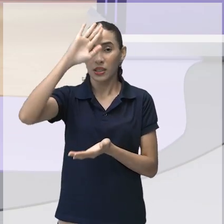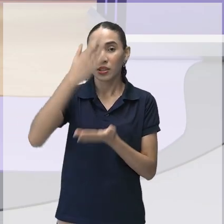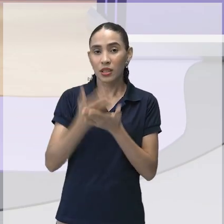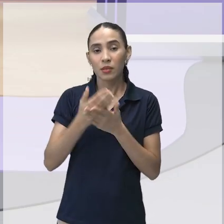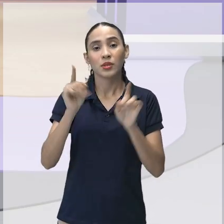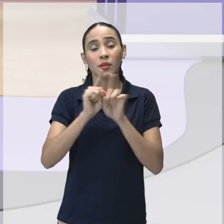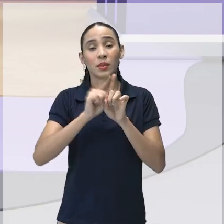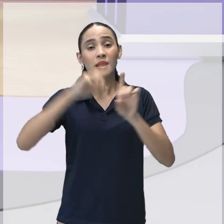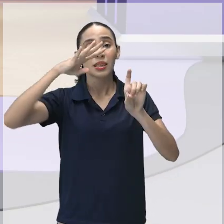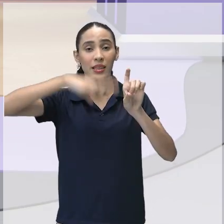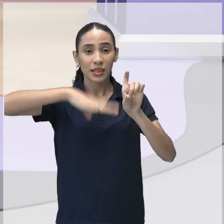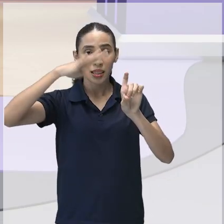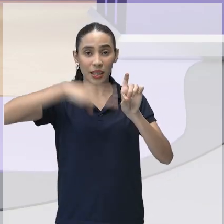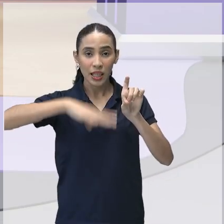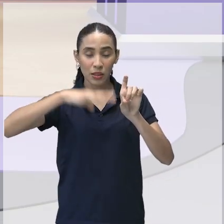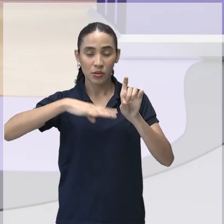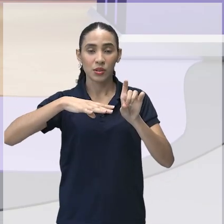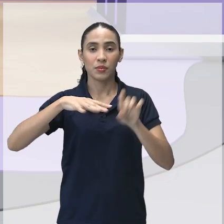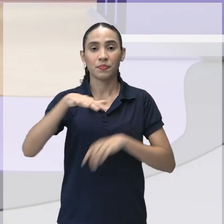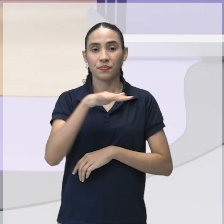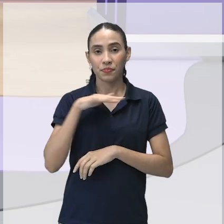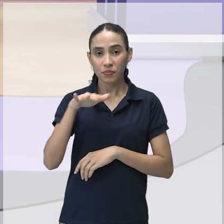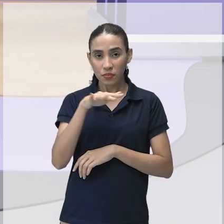deuses que acreditamos que estão nesse plano